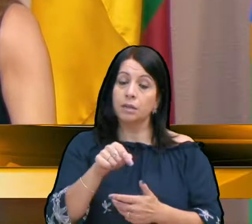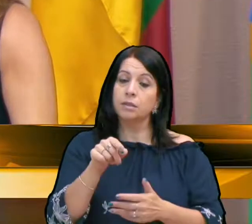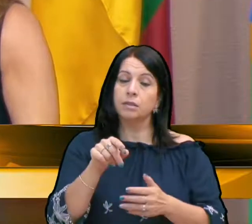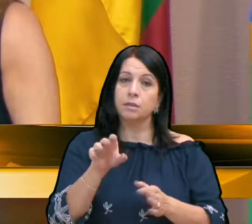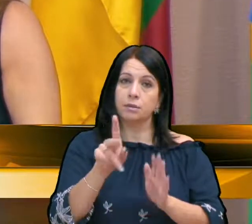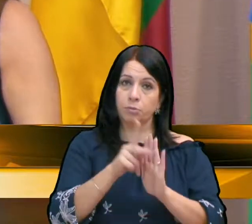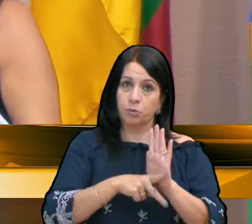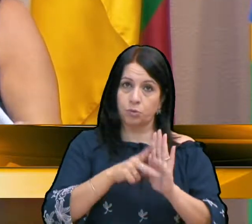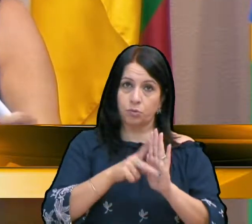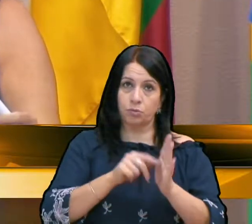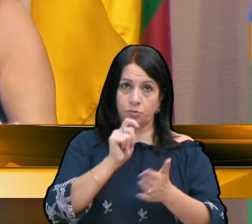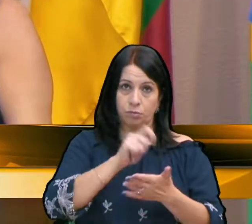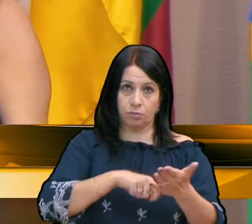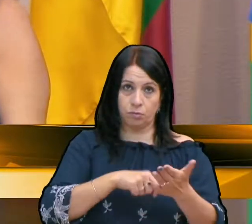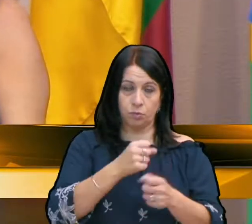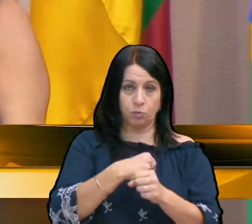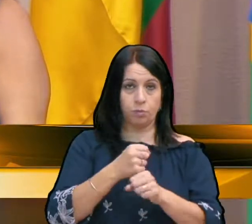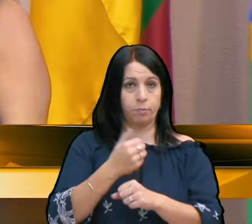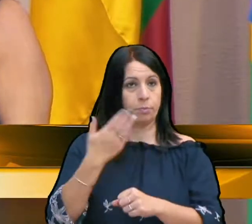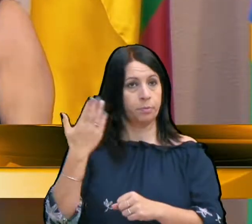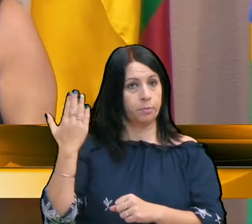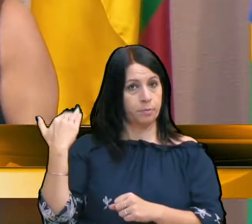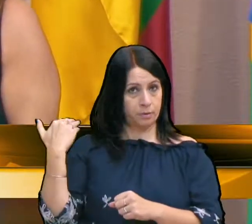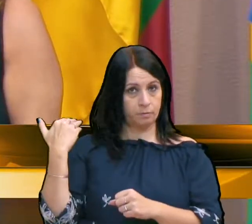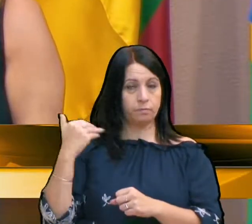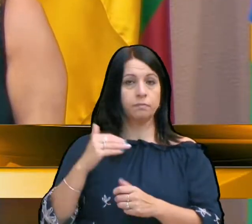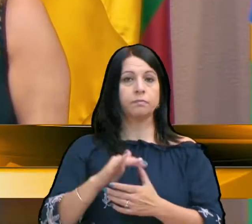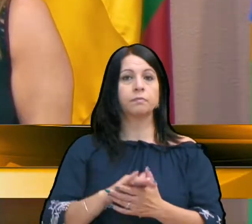projeto foi protocolado o ano passado.